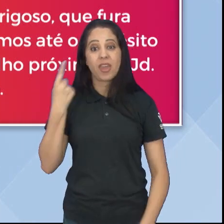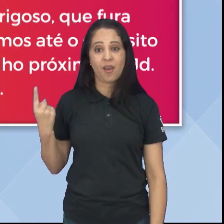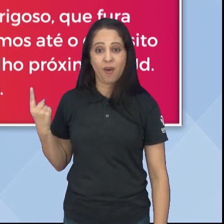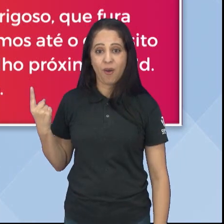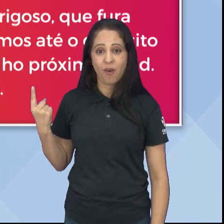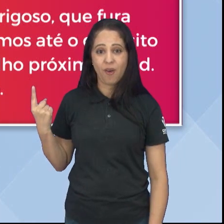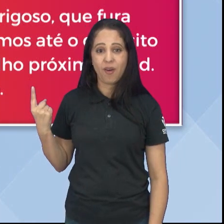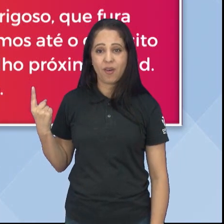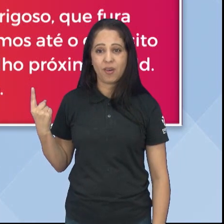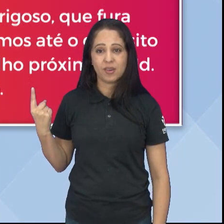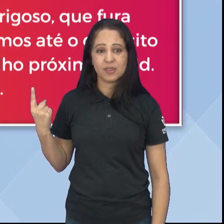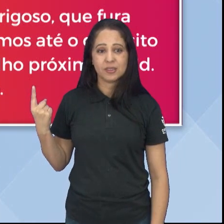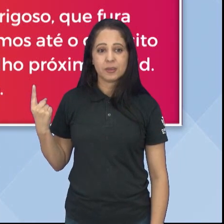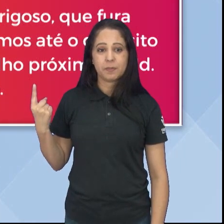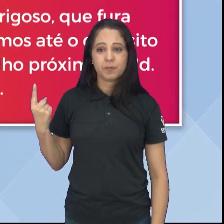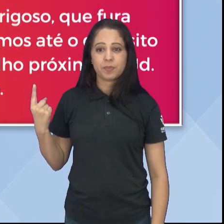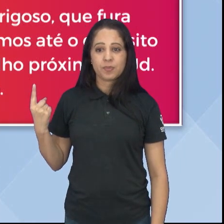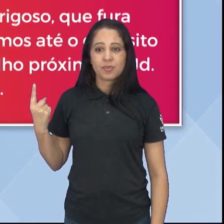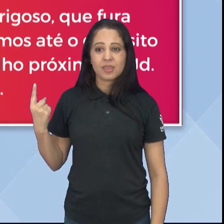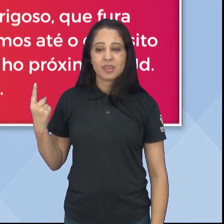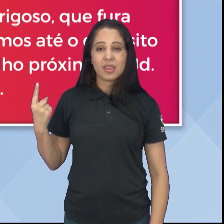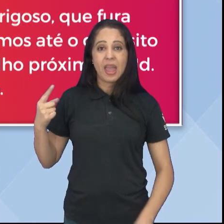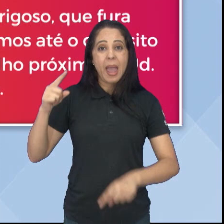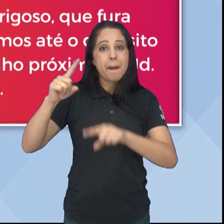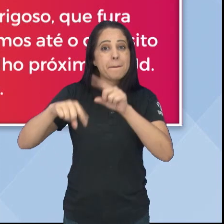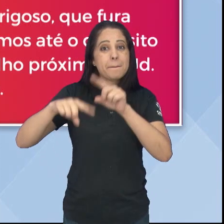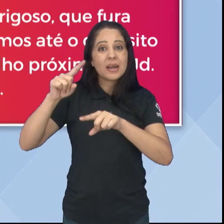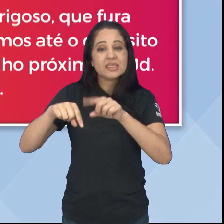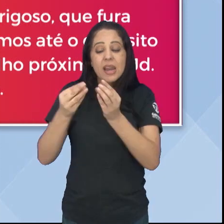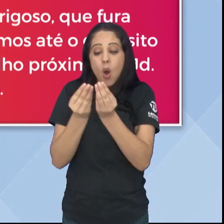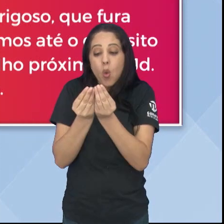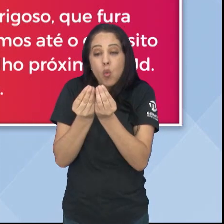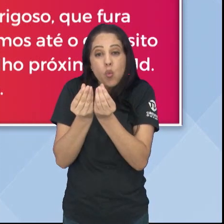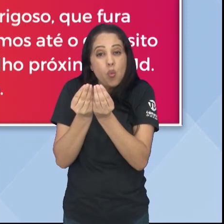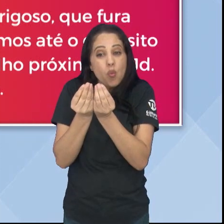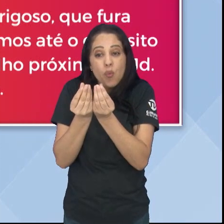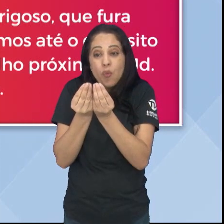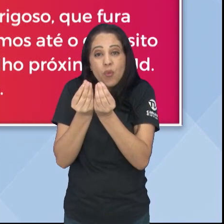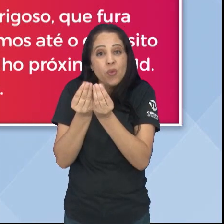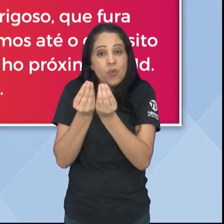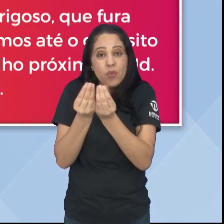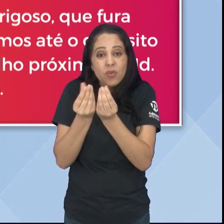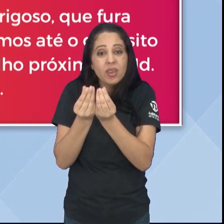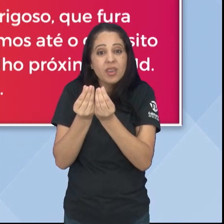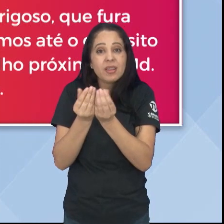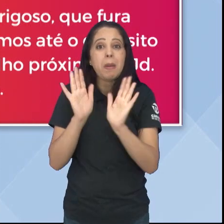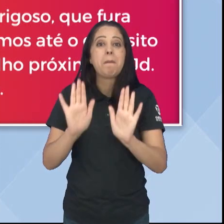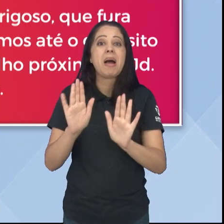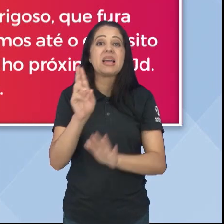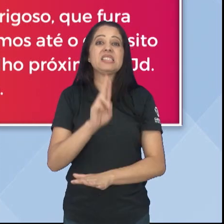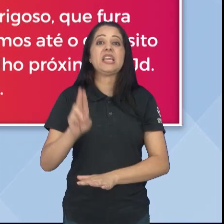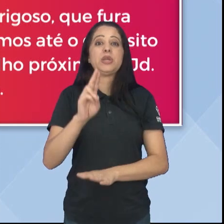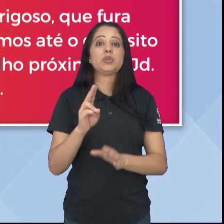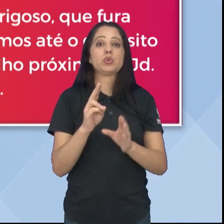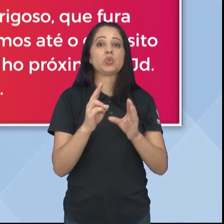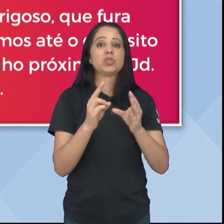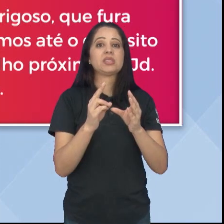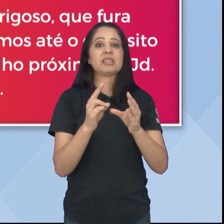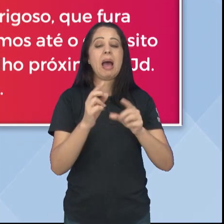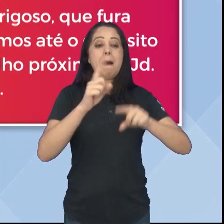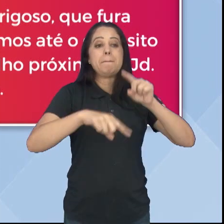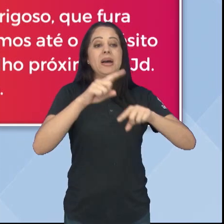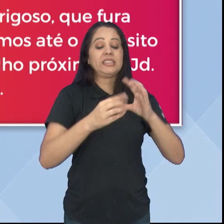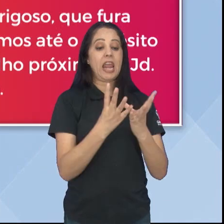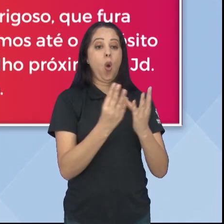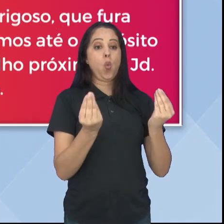daquele lado de lá, é um material fino, que era isso que deveria ser colocado, mas eles colocam isso aí, tá? O